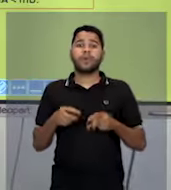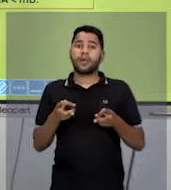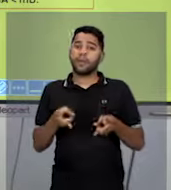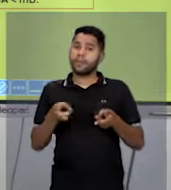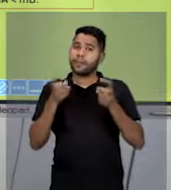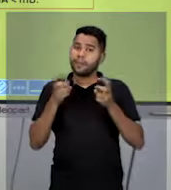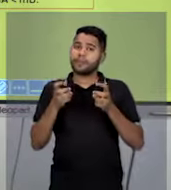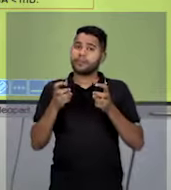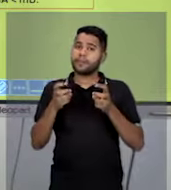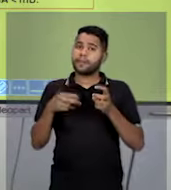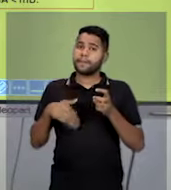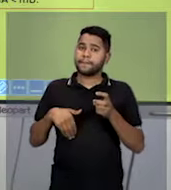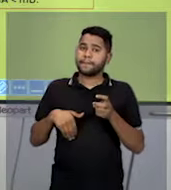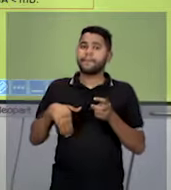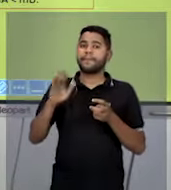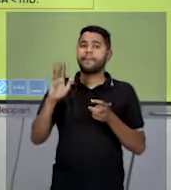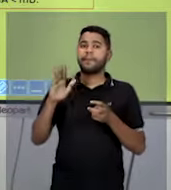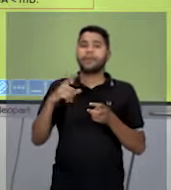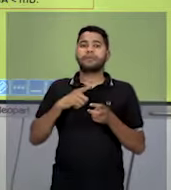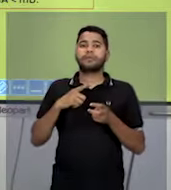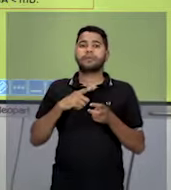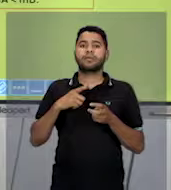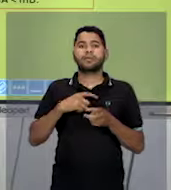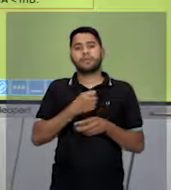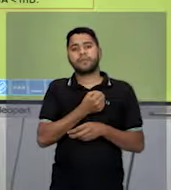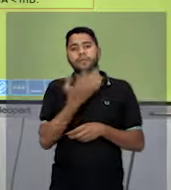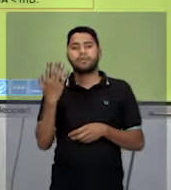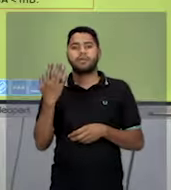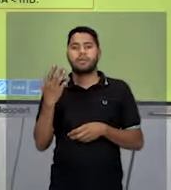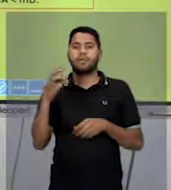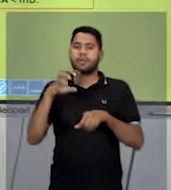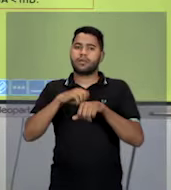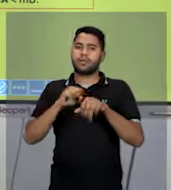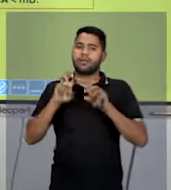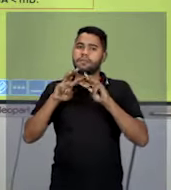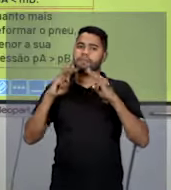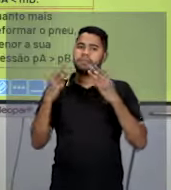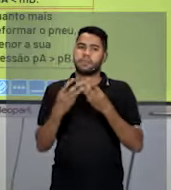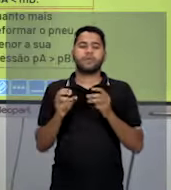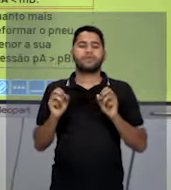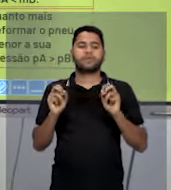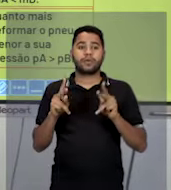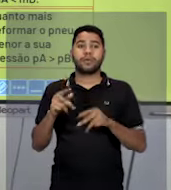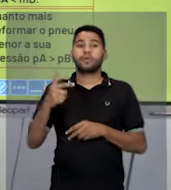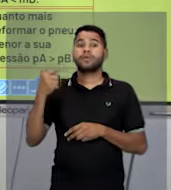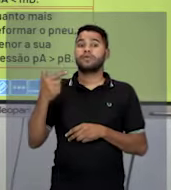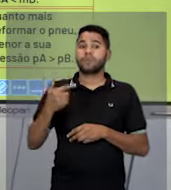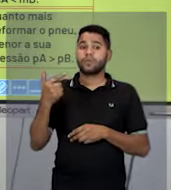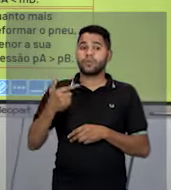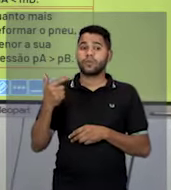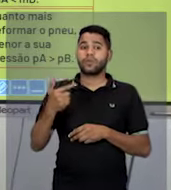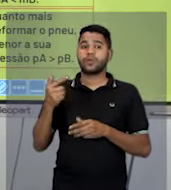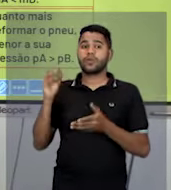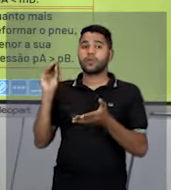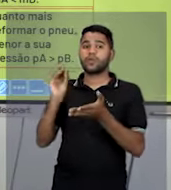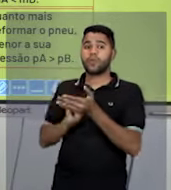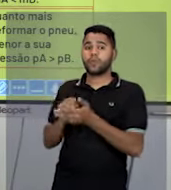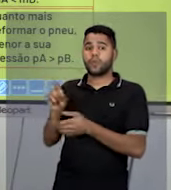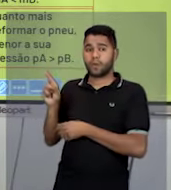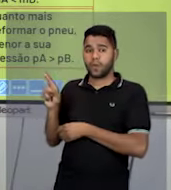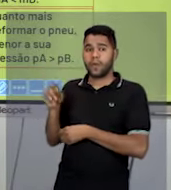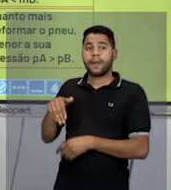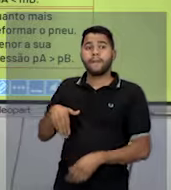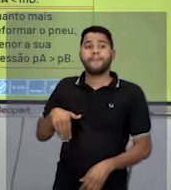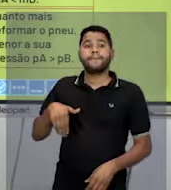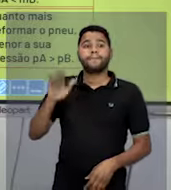de que cabendo mais ali vai ter maior quantidade de massa. Ok, a segunda coisa que ele colocou é que quanto